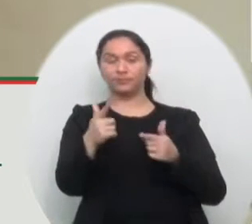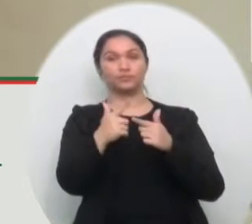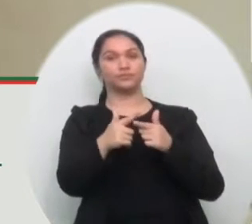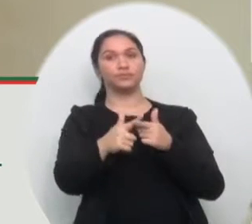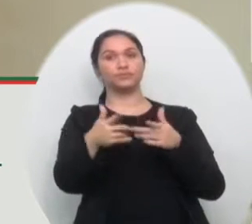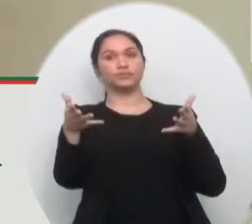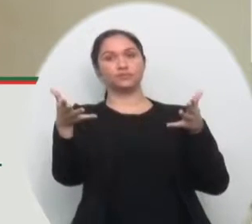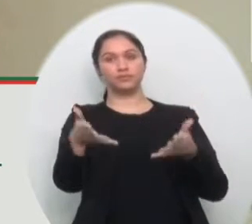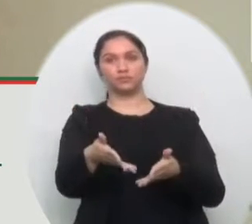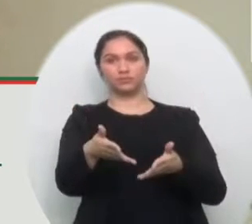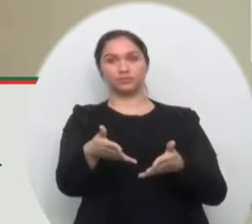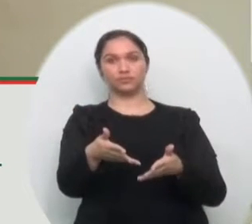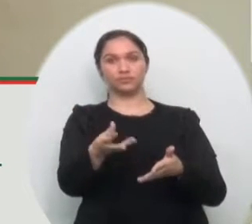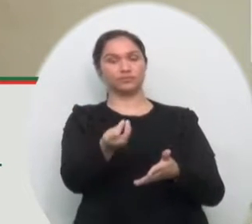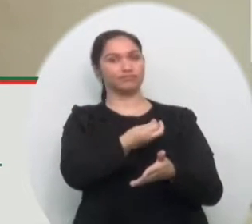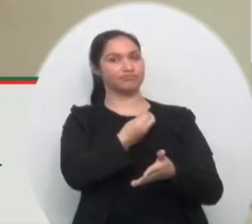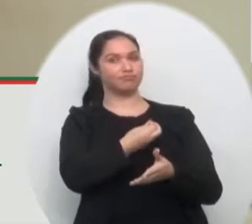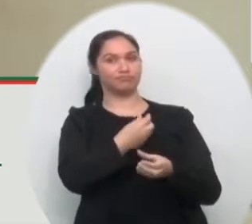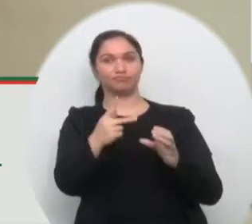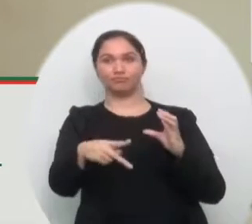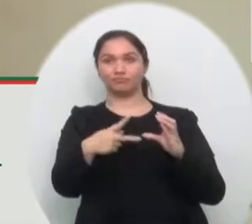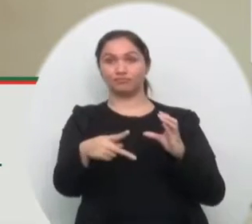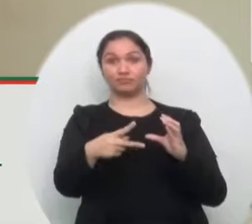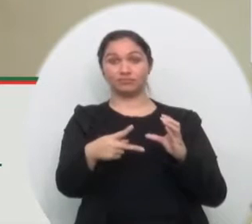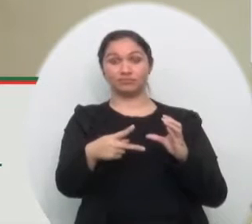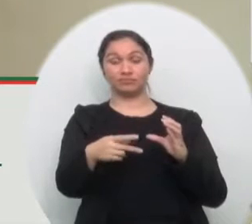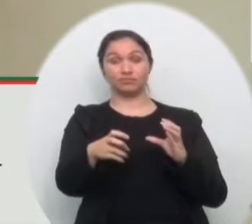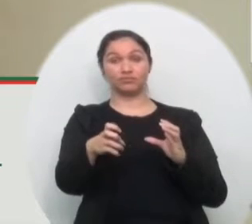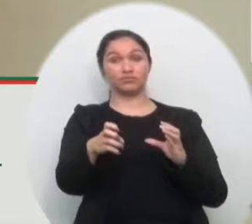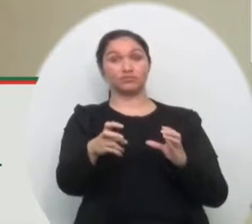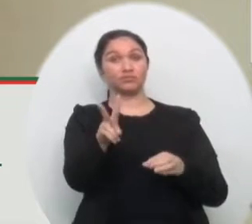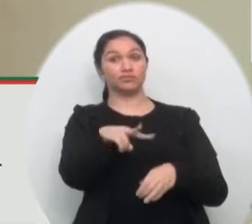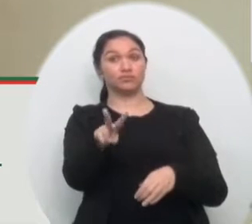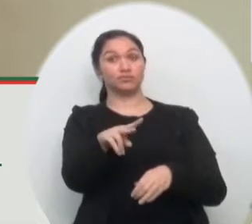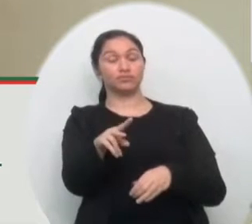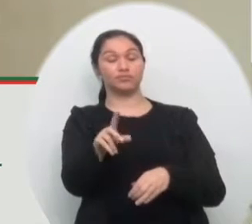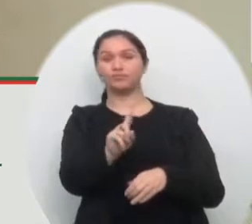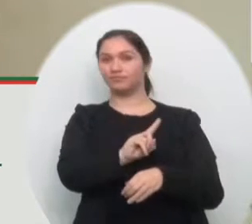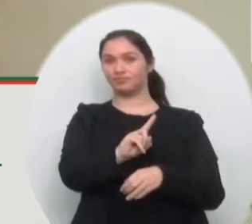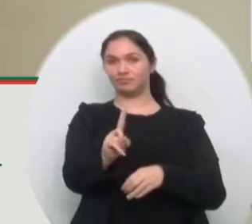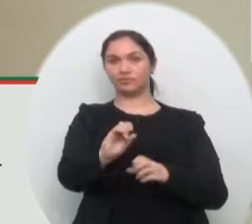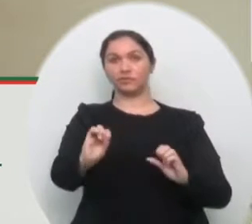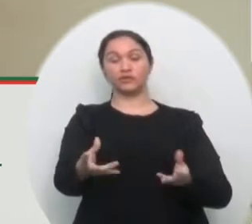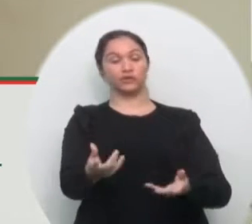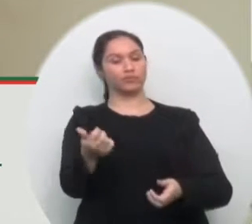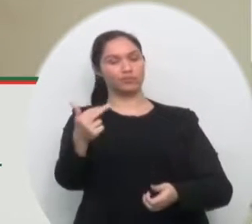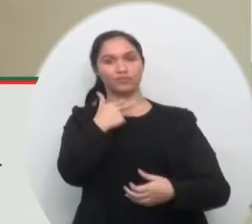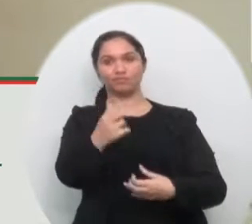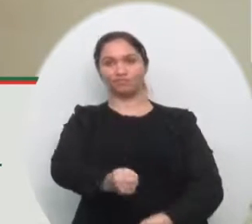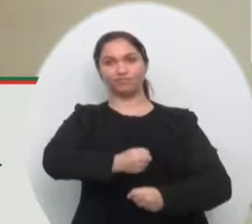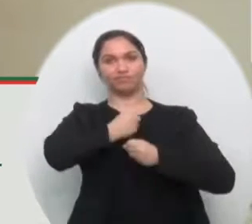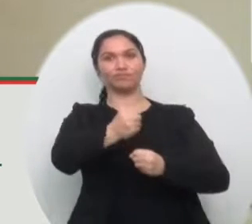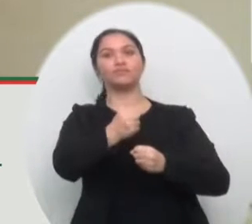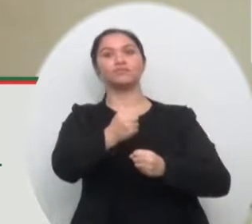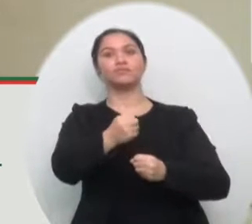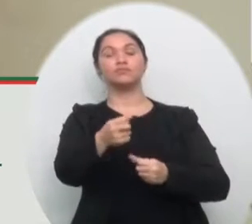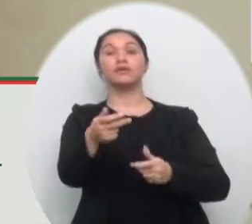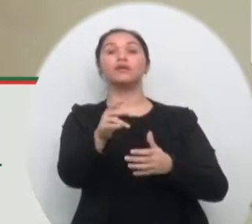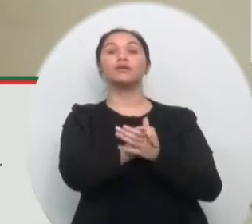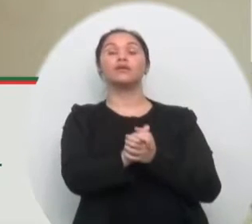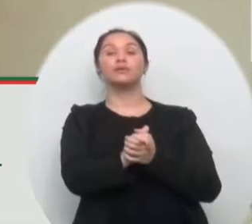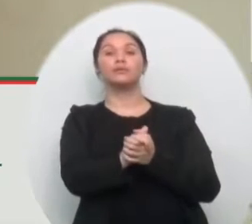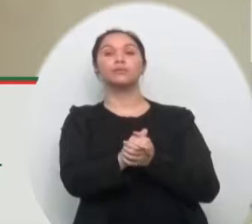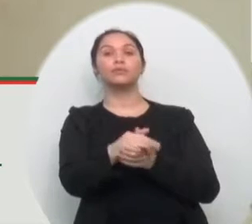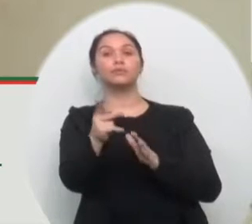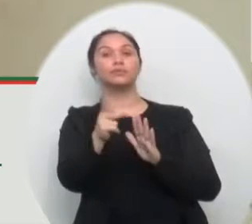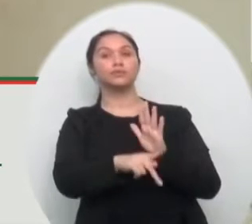faz presente na casa, hoje ele não se encontra vereador, então ele não poderia defender o projeto. E se hoje eu